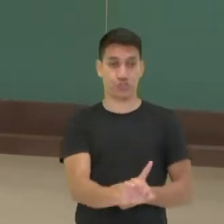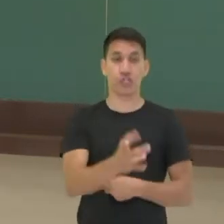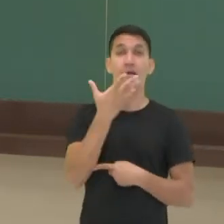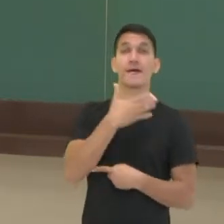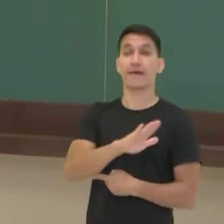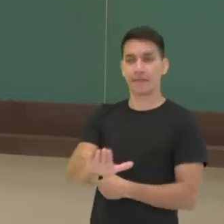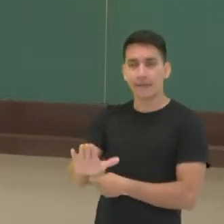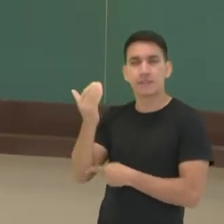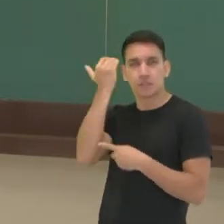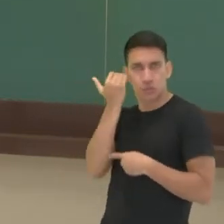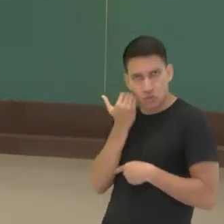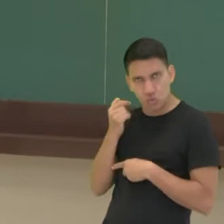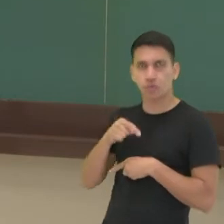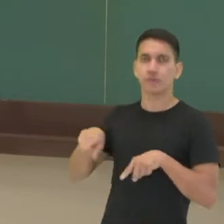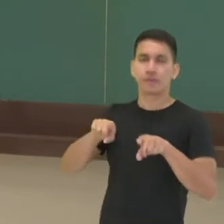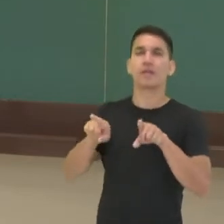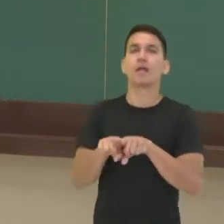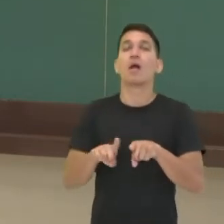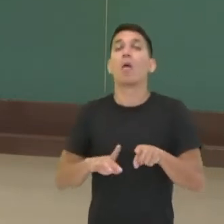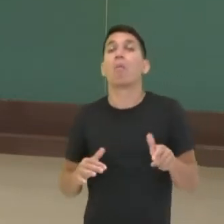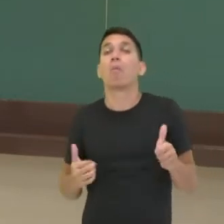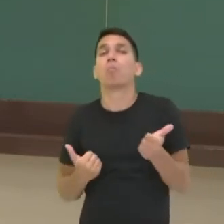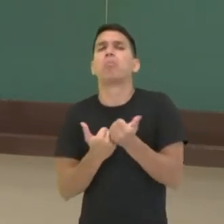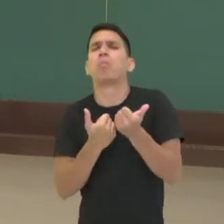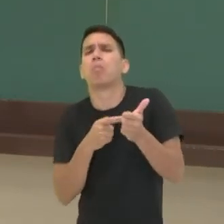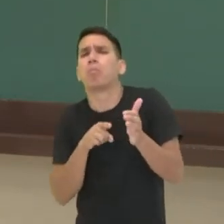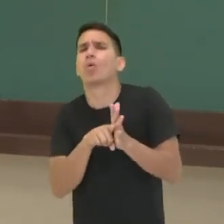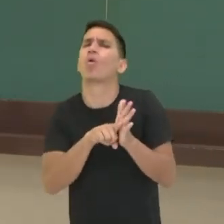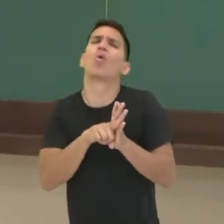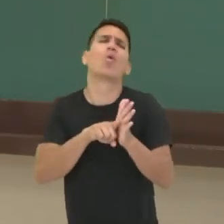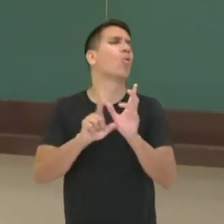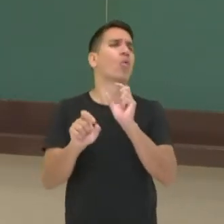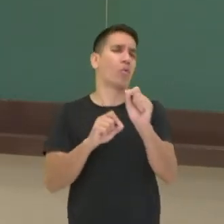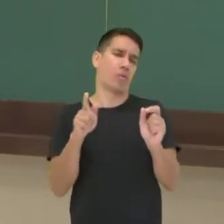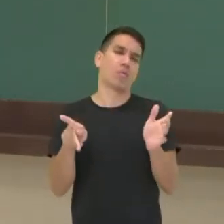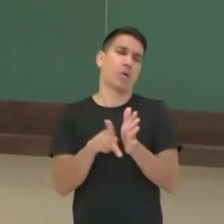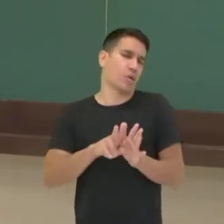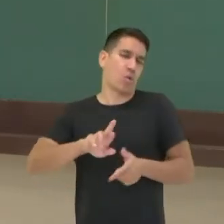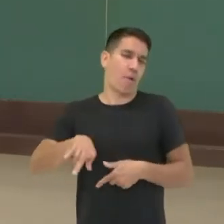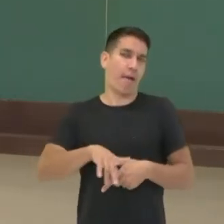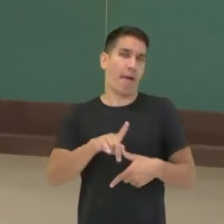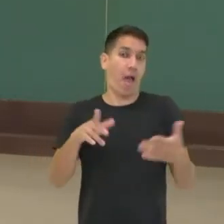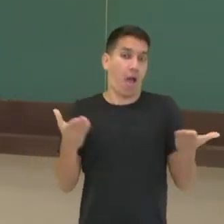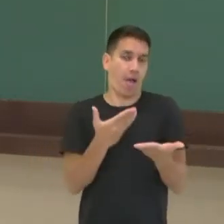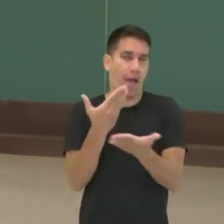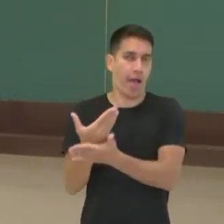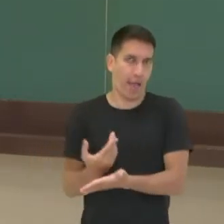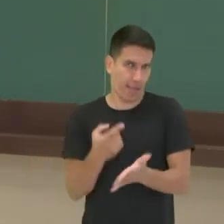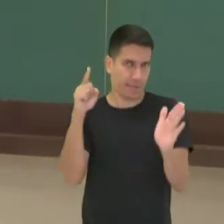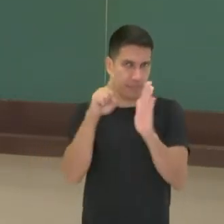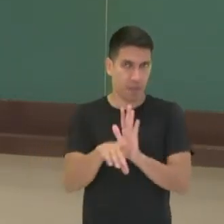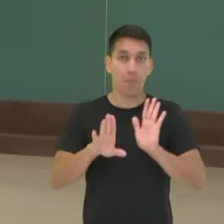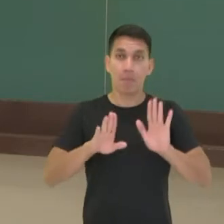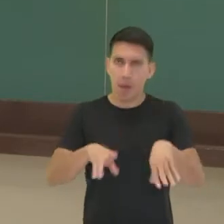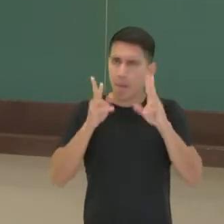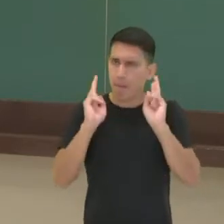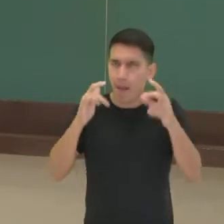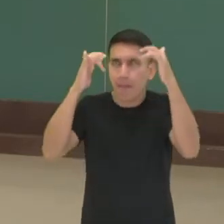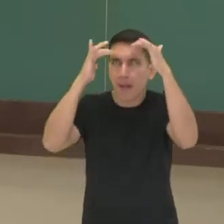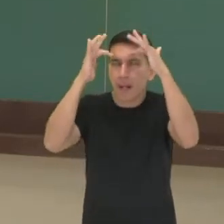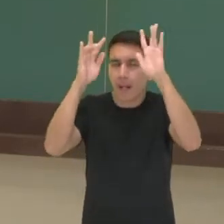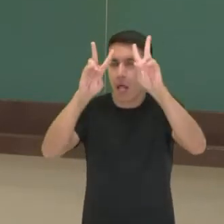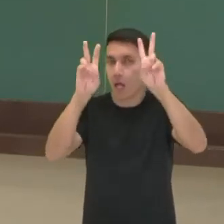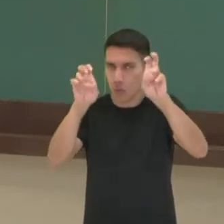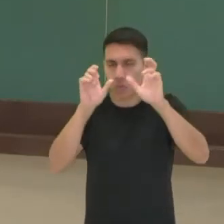com base nessa pergunta aqui, claro que não nessa aula, nessa pergunta, mas com o mesmo